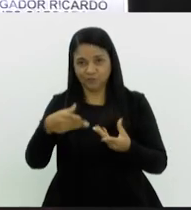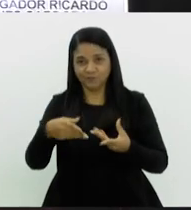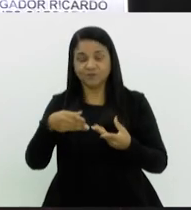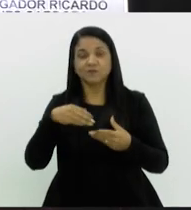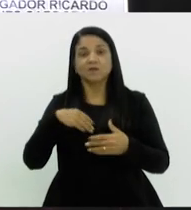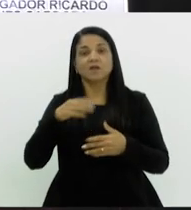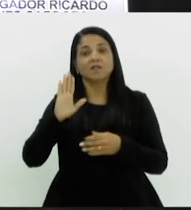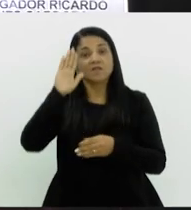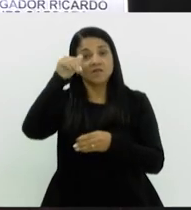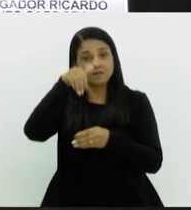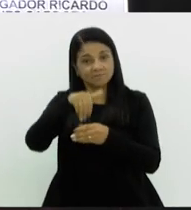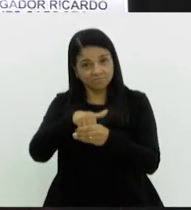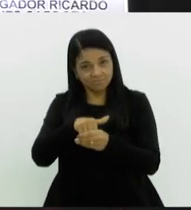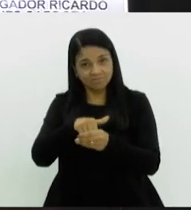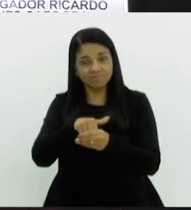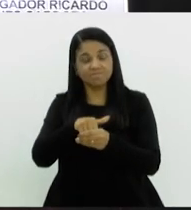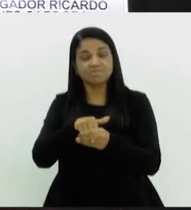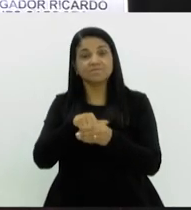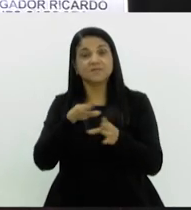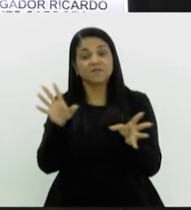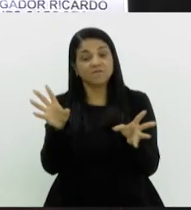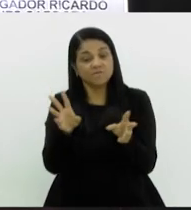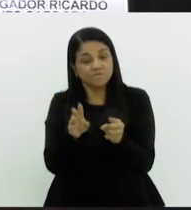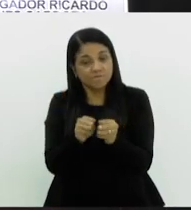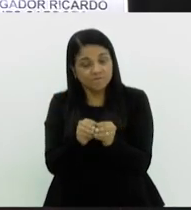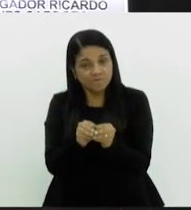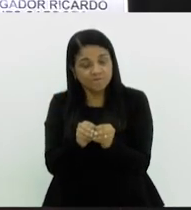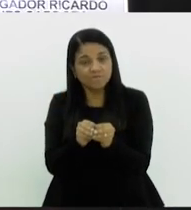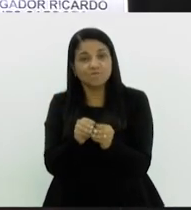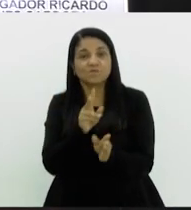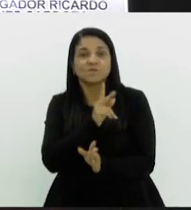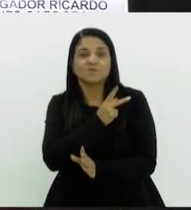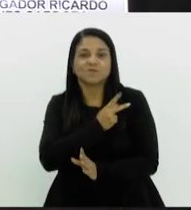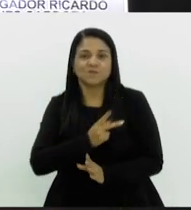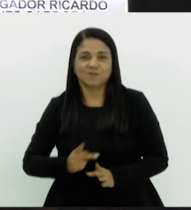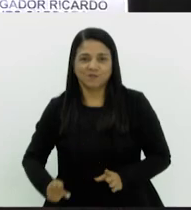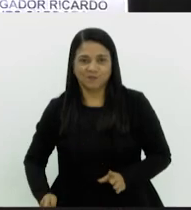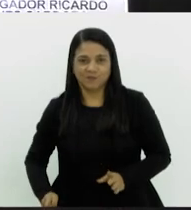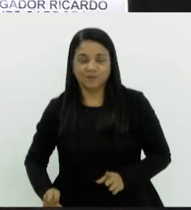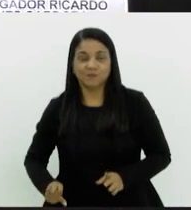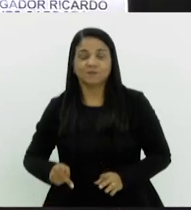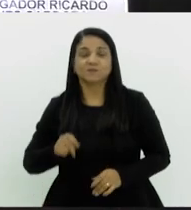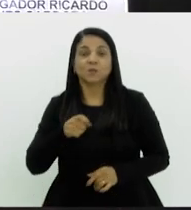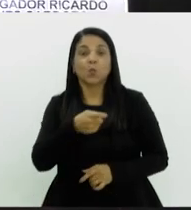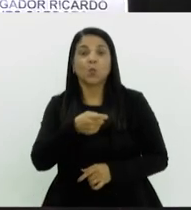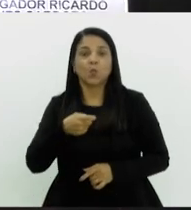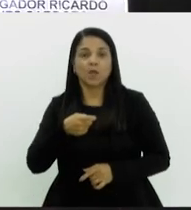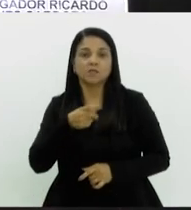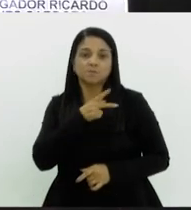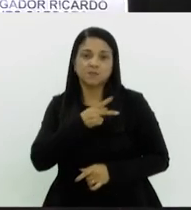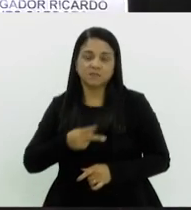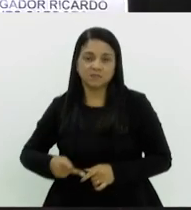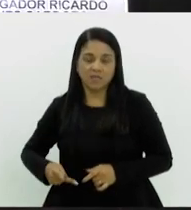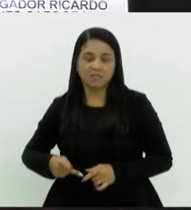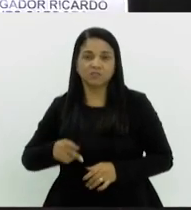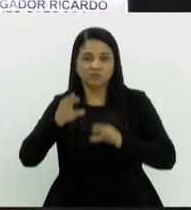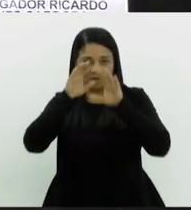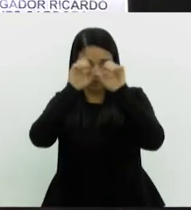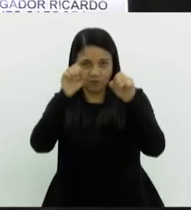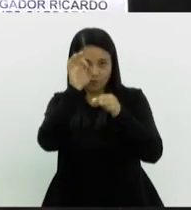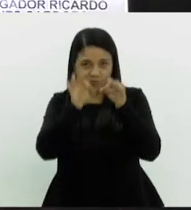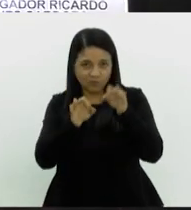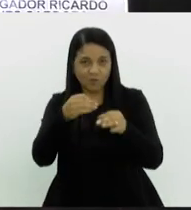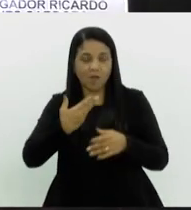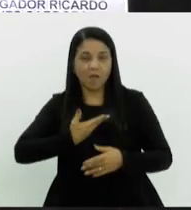aonde quem finalizou esse processo como presidente foi o ex-presidente do Tribunal de Justiça também, querido